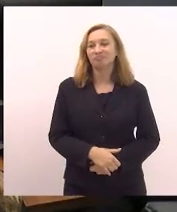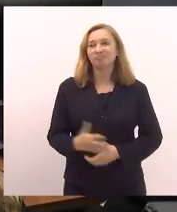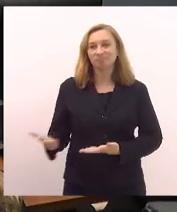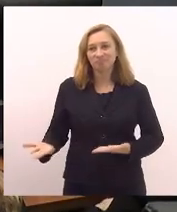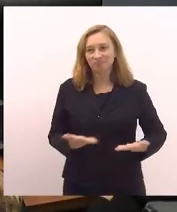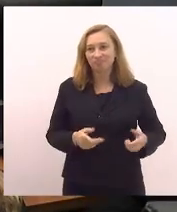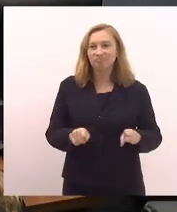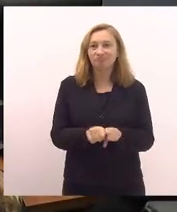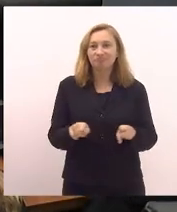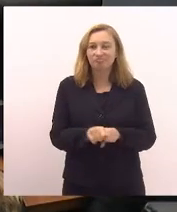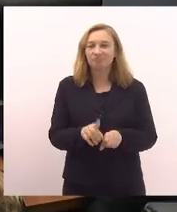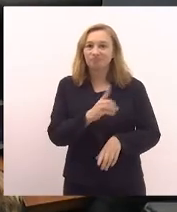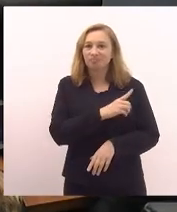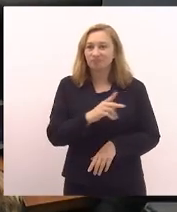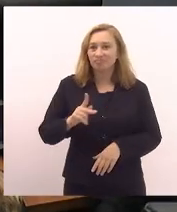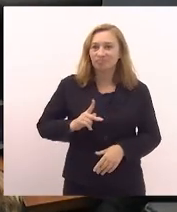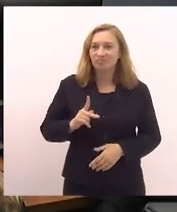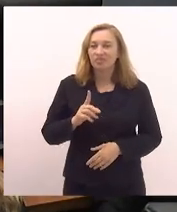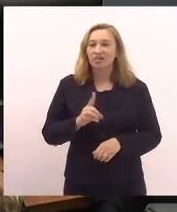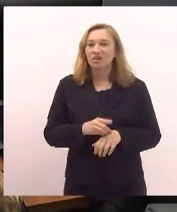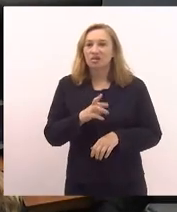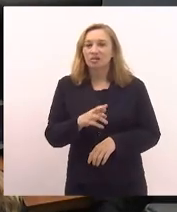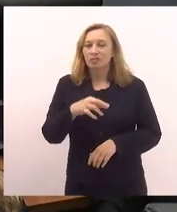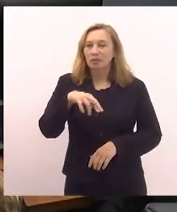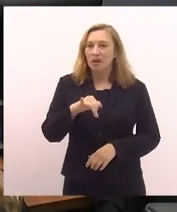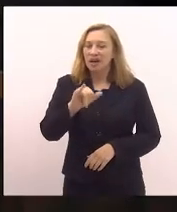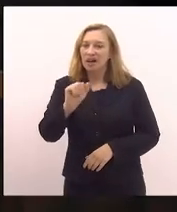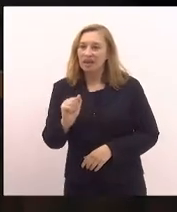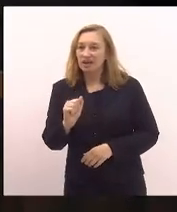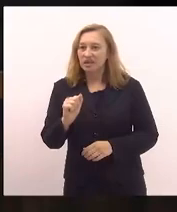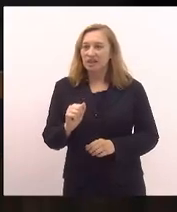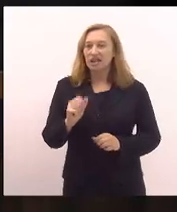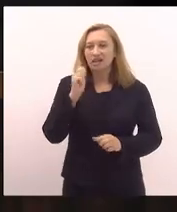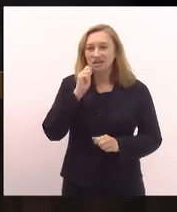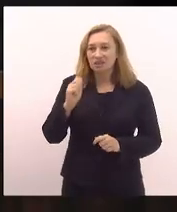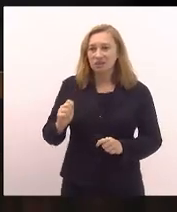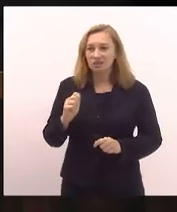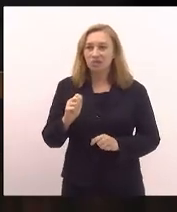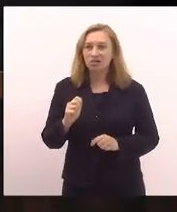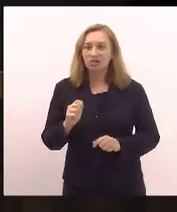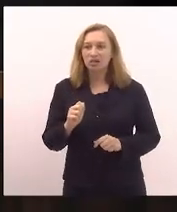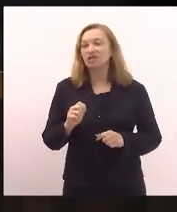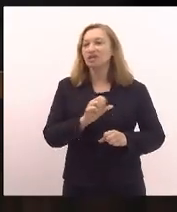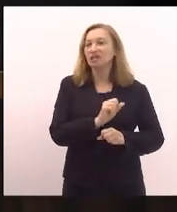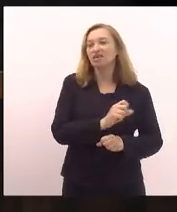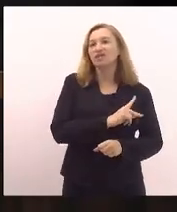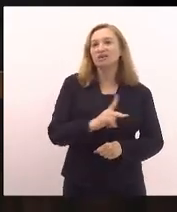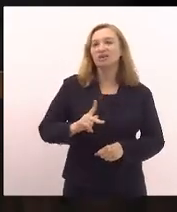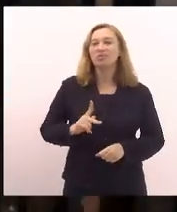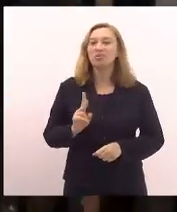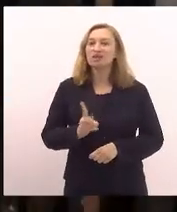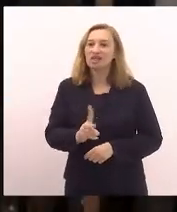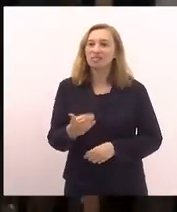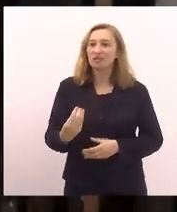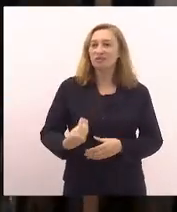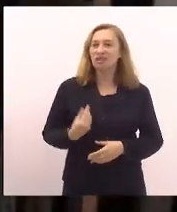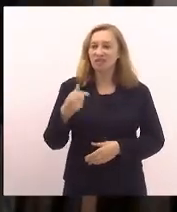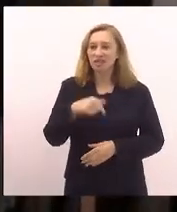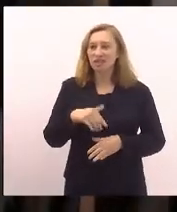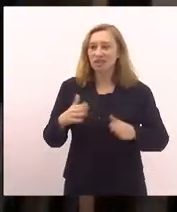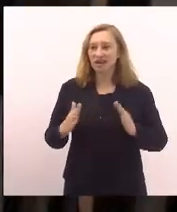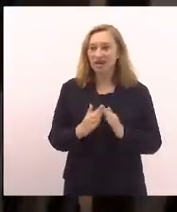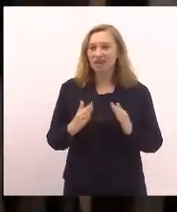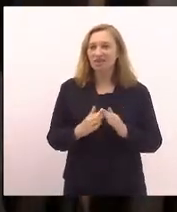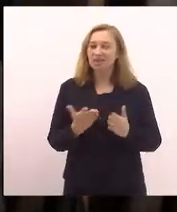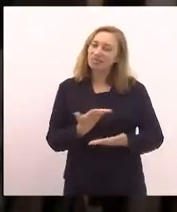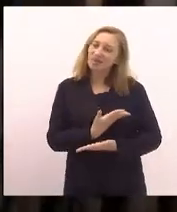Convido também a defensora pública, a doutora Maria Carme, que é assessora da Defensoria Pública, sempre presente nessa casa, a nossa